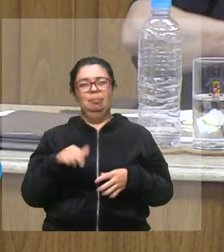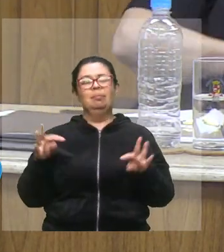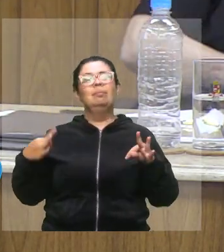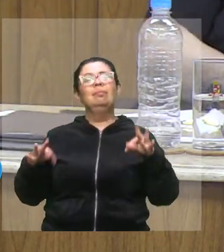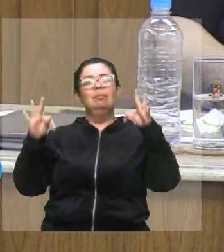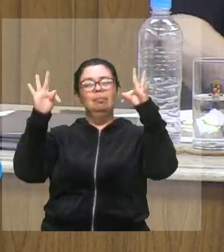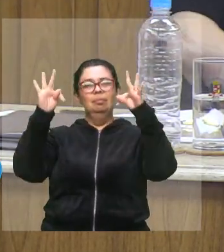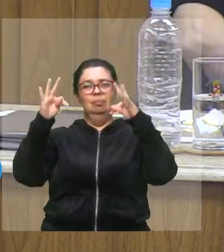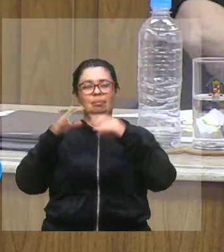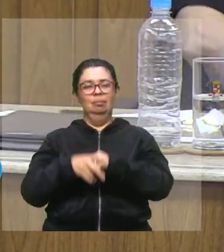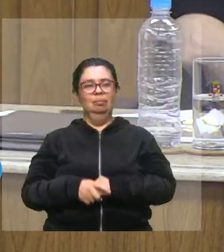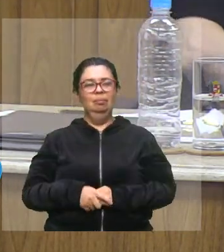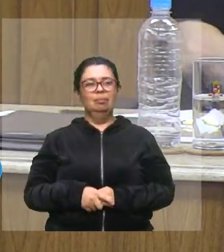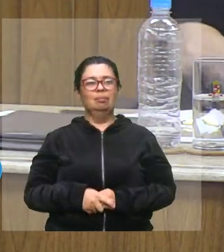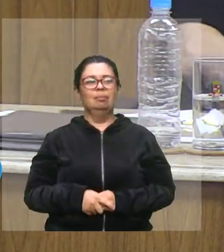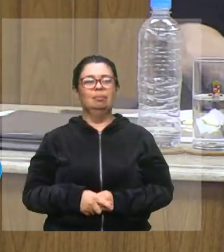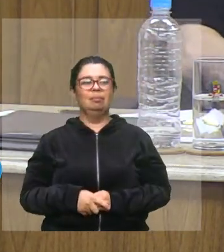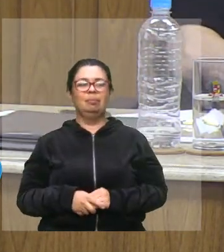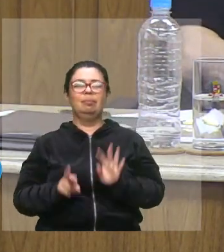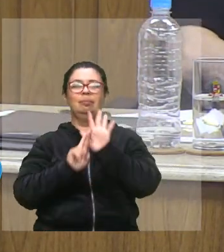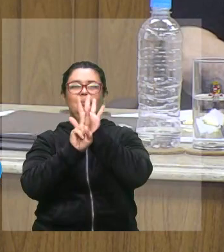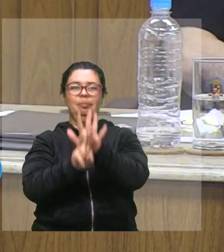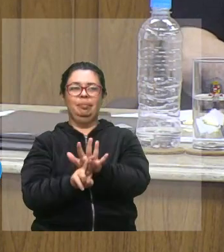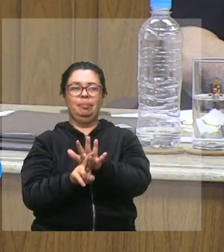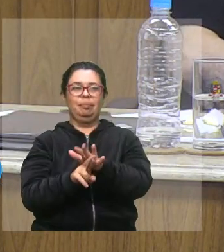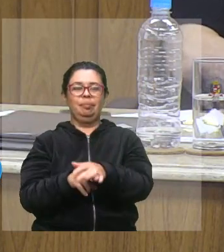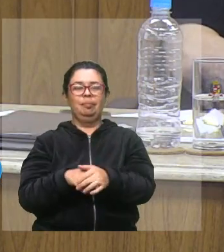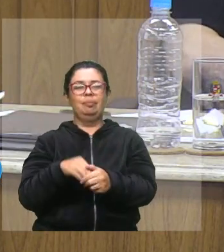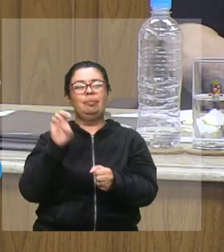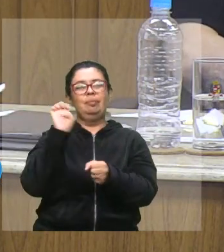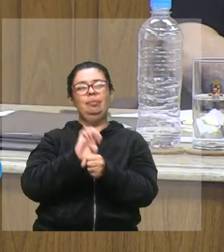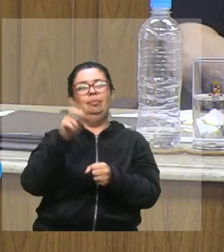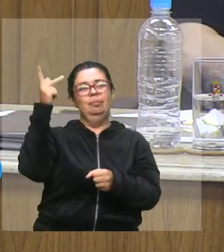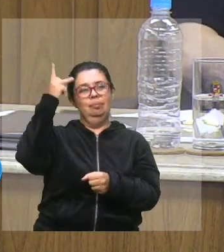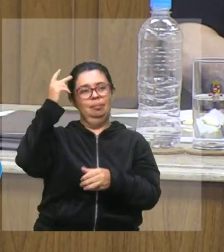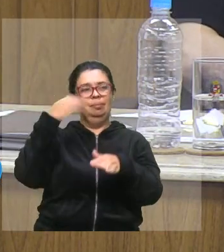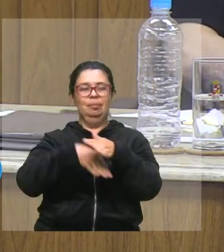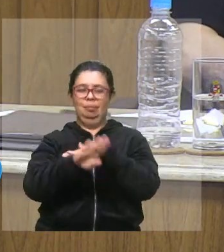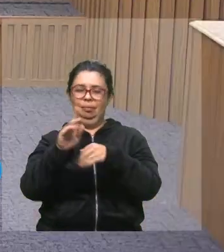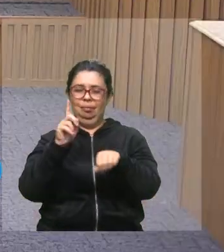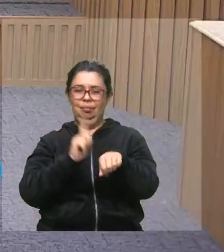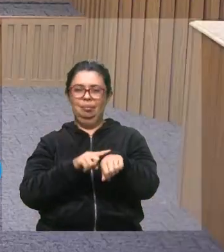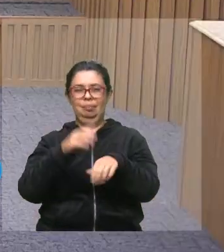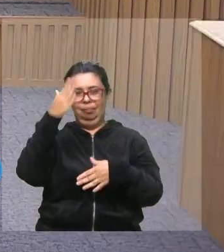tecnologicamente falando, referência na nossa cidade de São Paulo. Obrigado, reservo meu tempo, presidente.